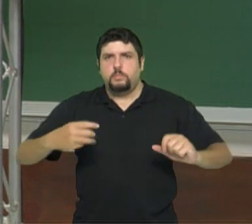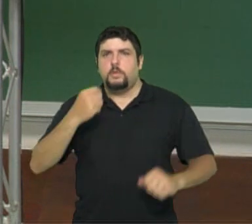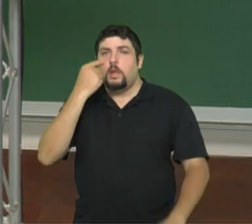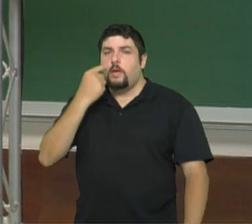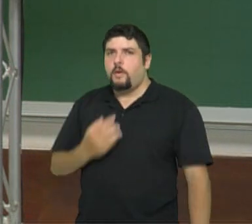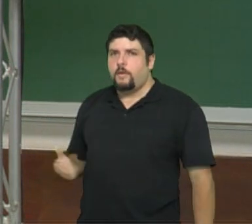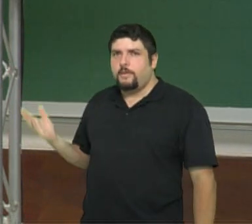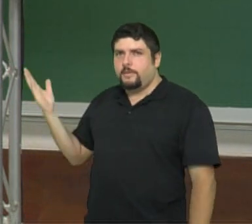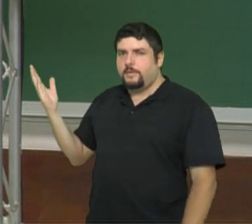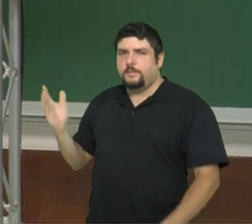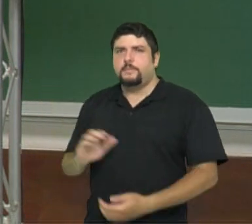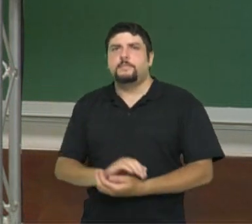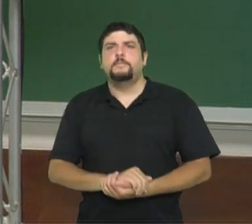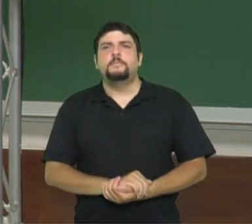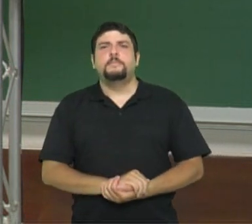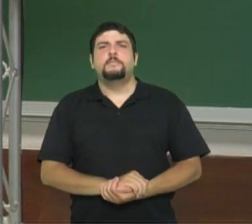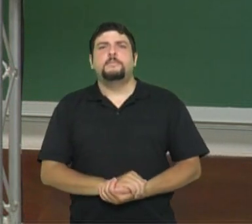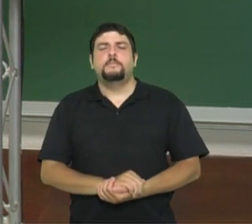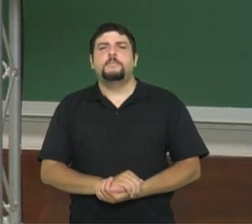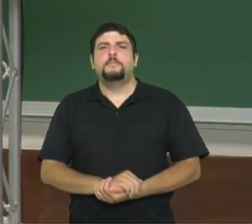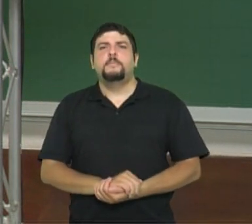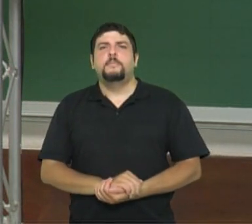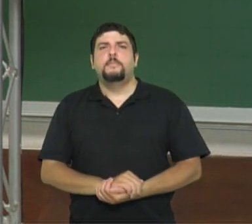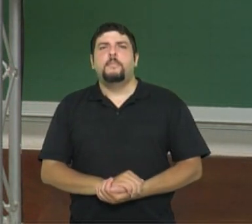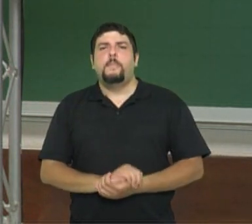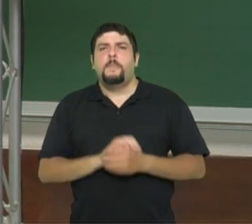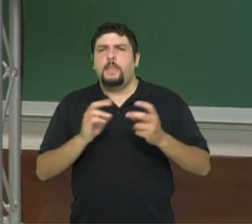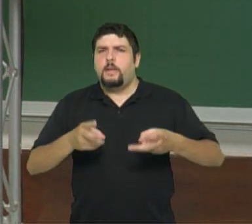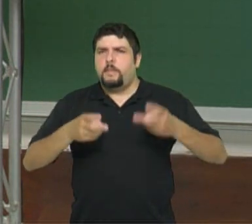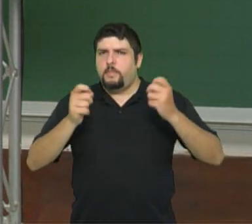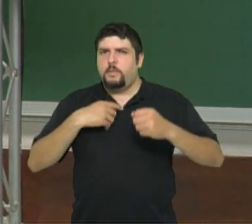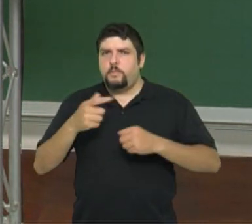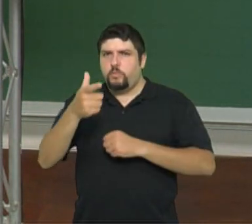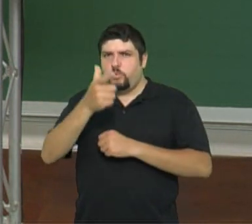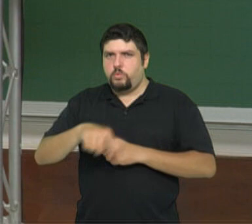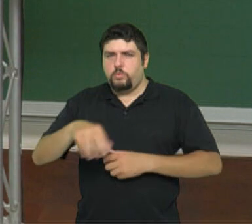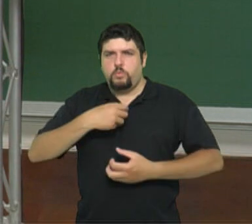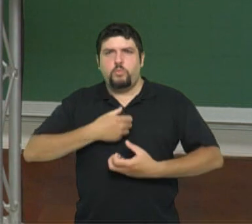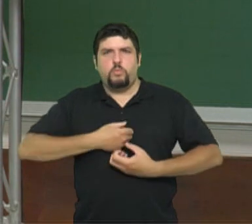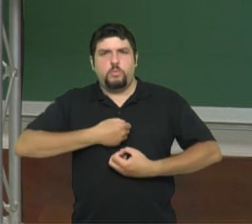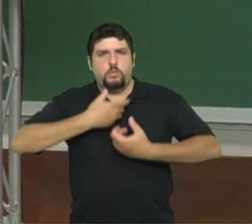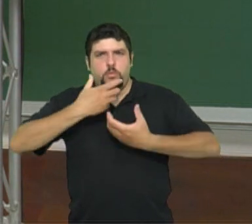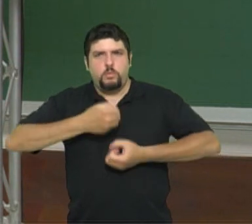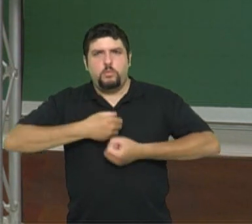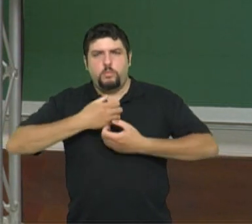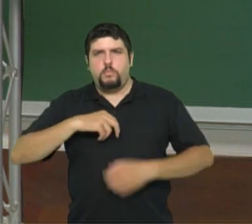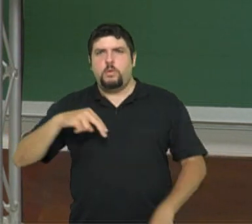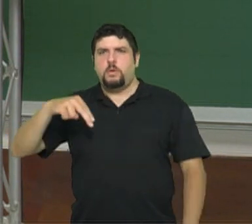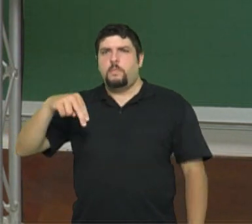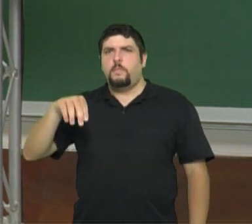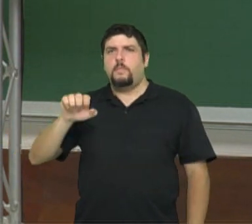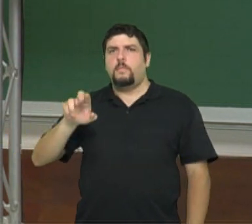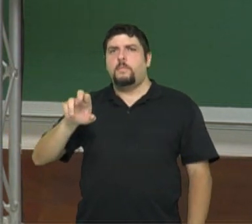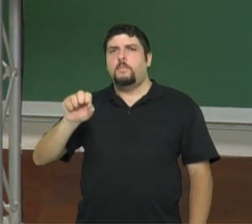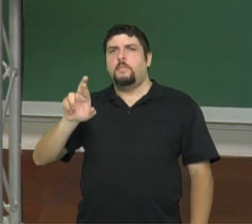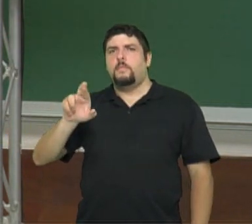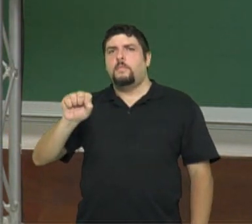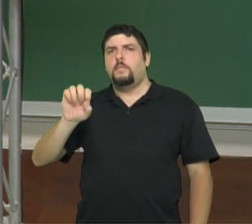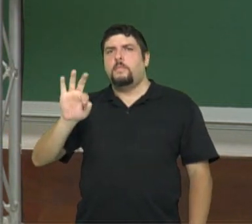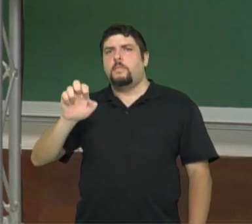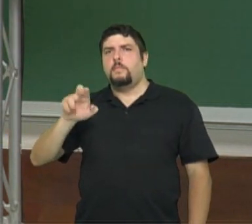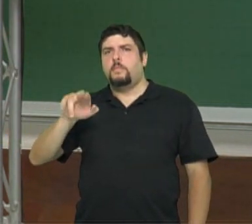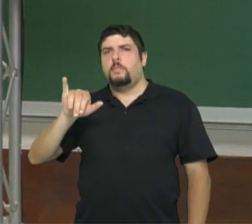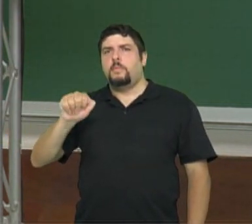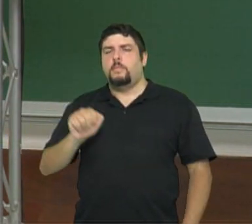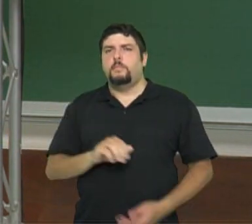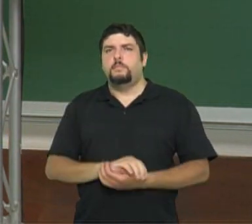Vamos exemplificar melhor para vocês. Então, nós temos aqui novamente o poema Neurastenia, da Flor Bela Espanca. O que eu estava falando para